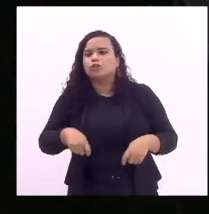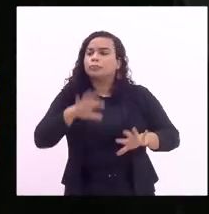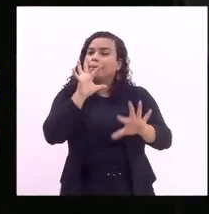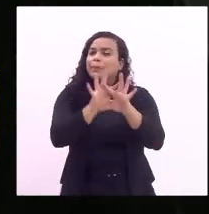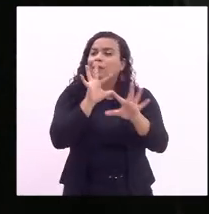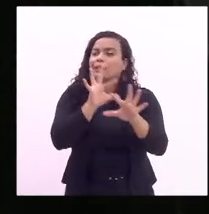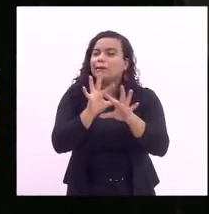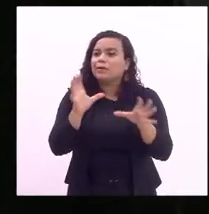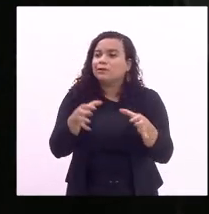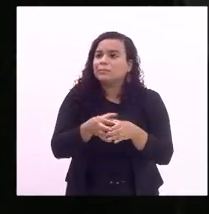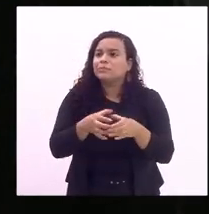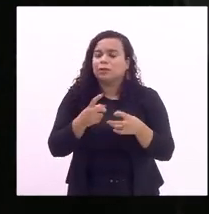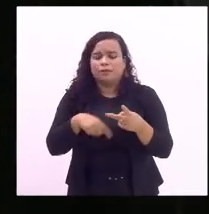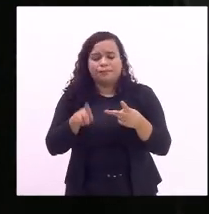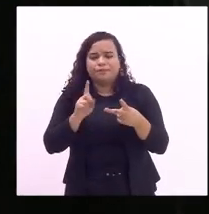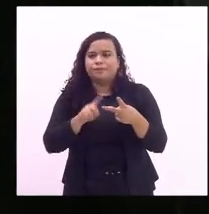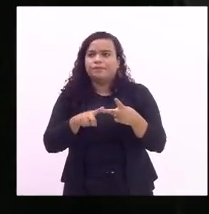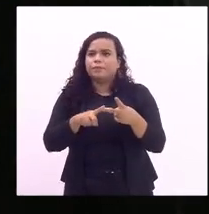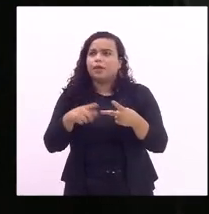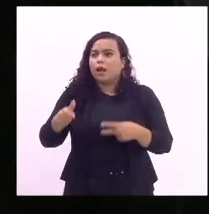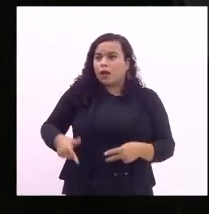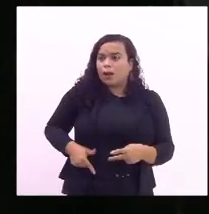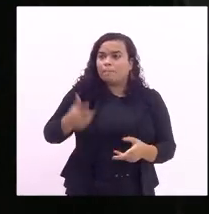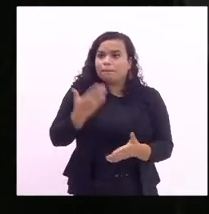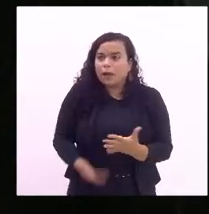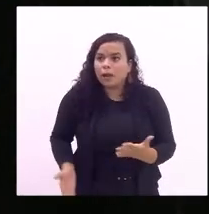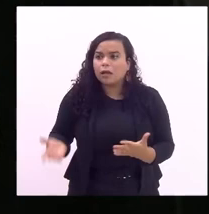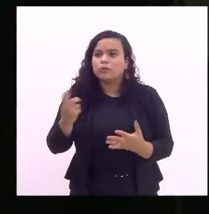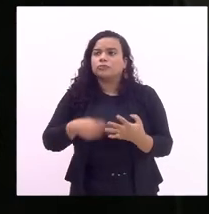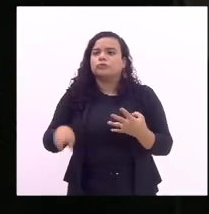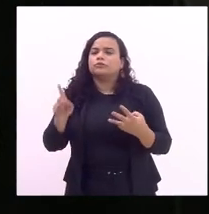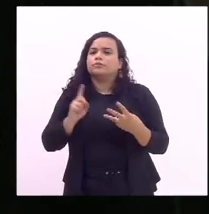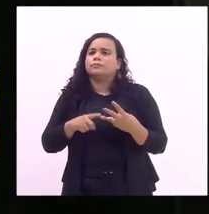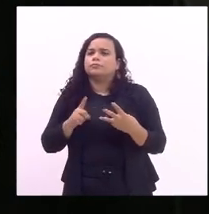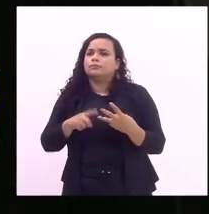milicianos, podem perder suas armas.